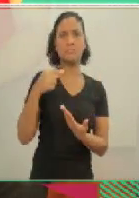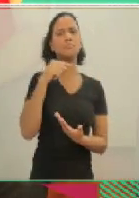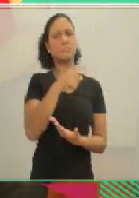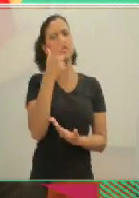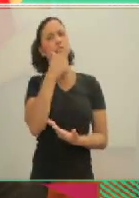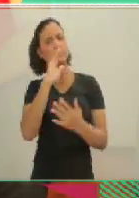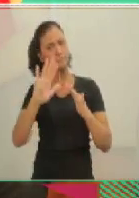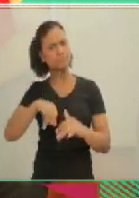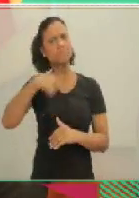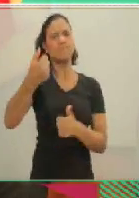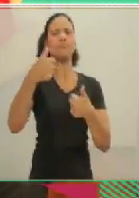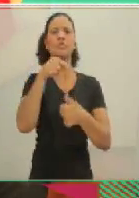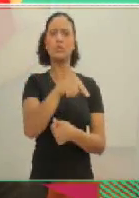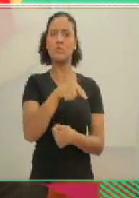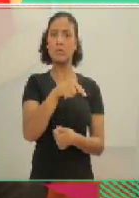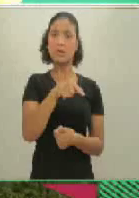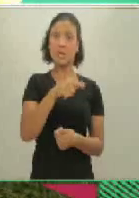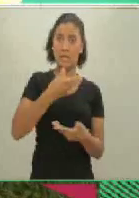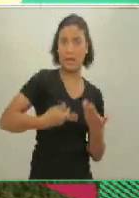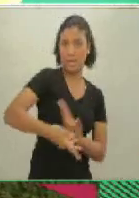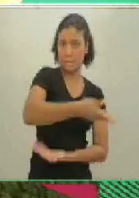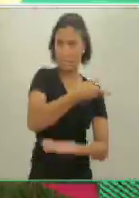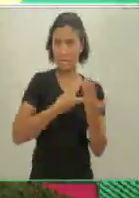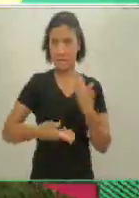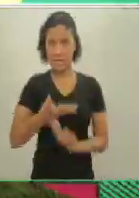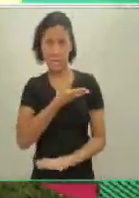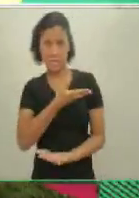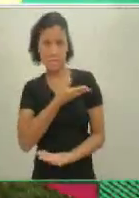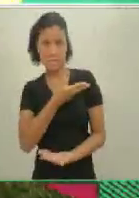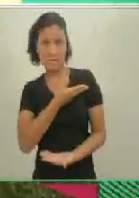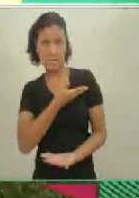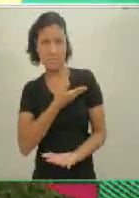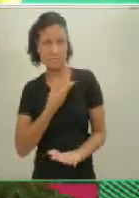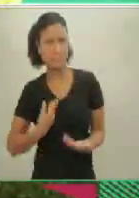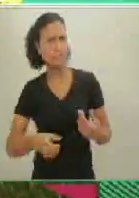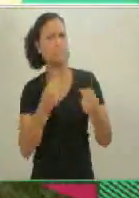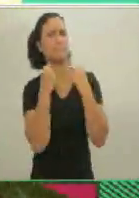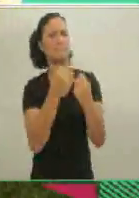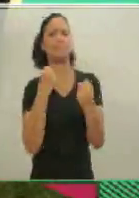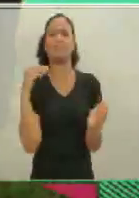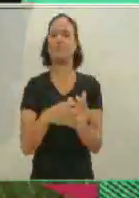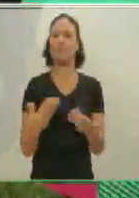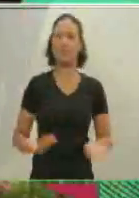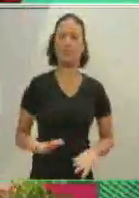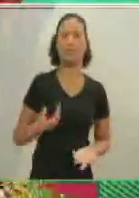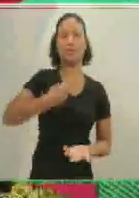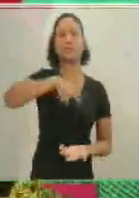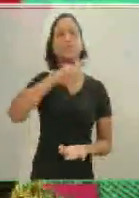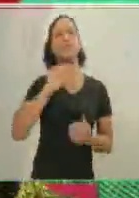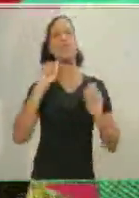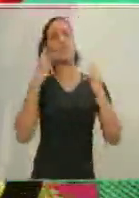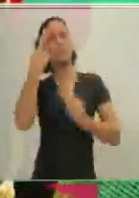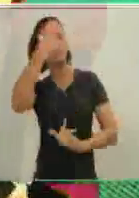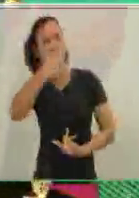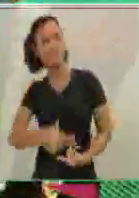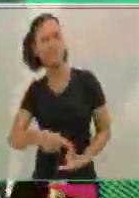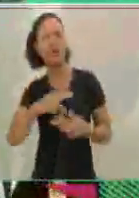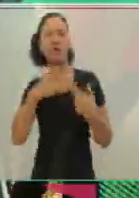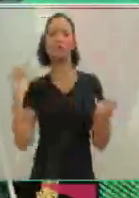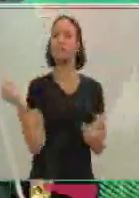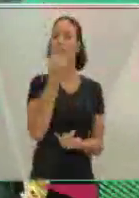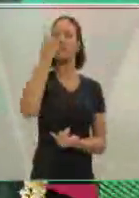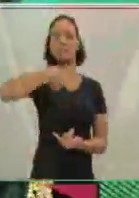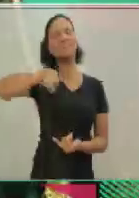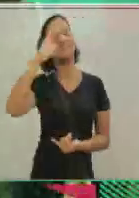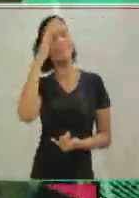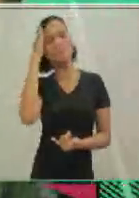dar conta. E isso reforçou, a gente tem uma relação de amizade muito forte, que dura até hoje, sabe? A gente tem um humor, assim, muito próprio, a gente